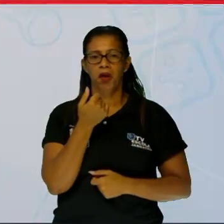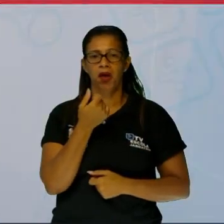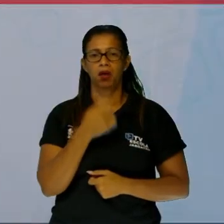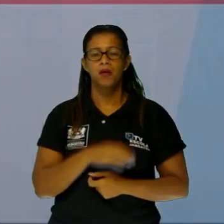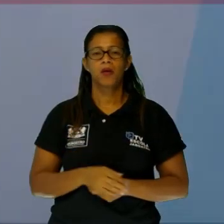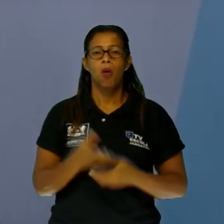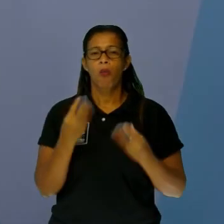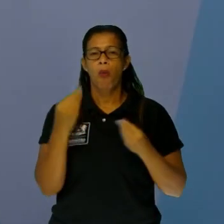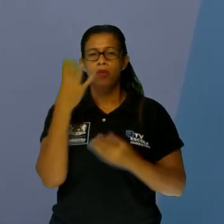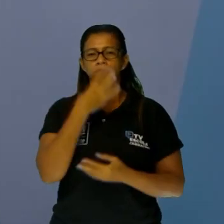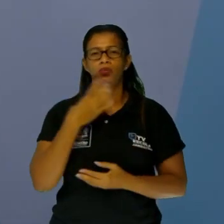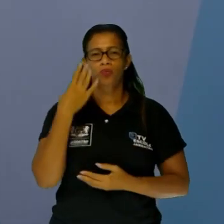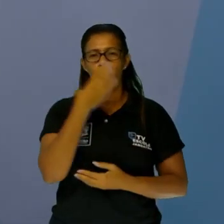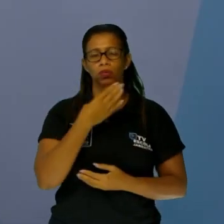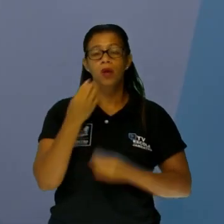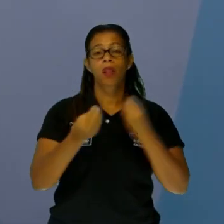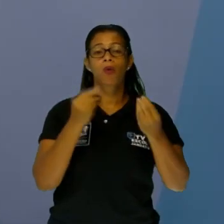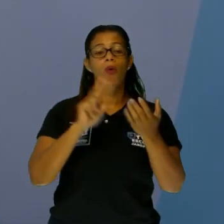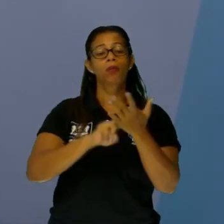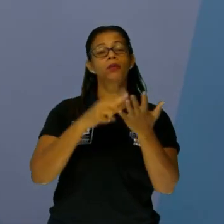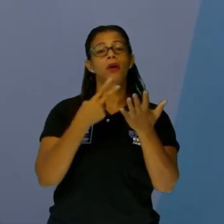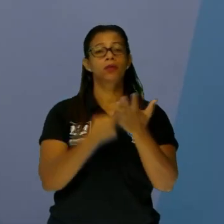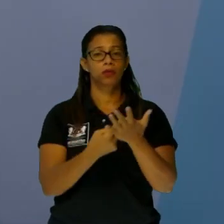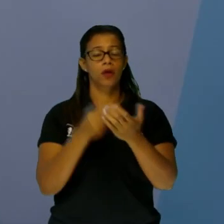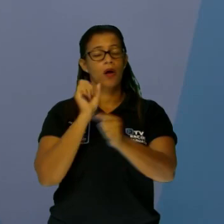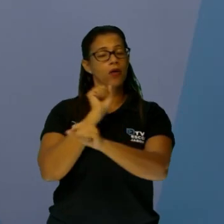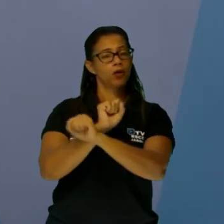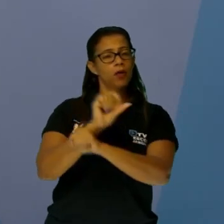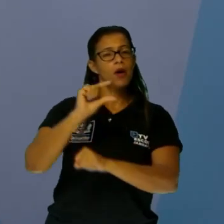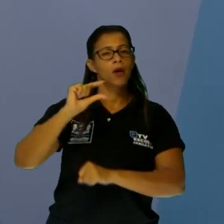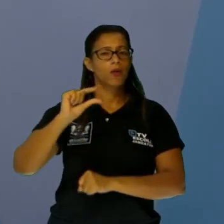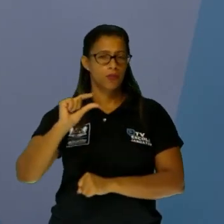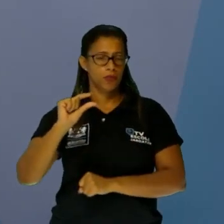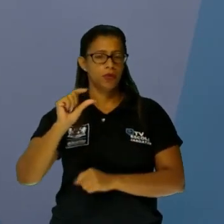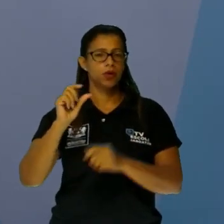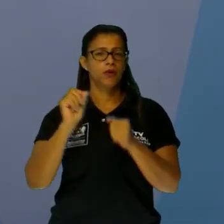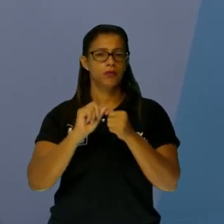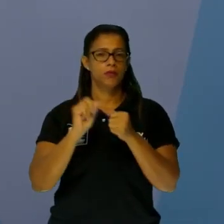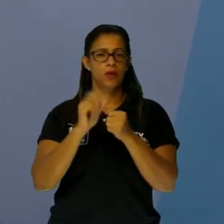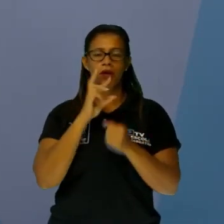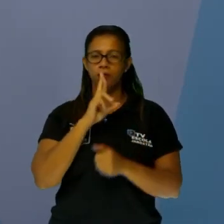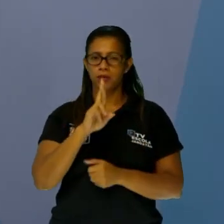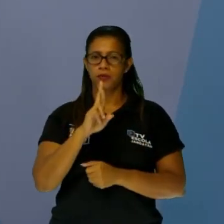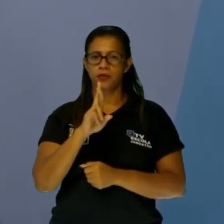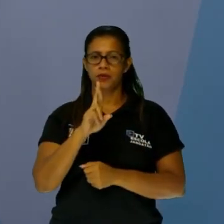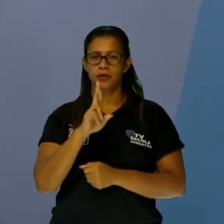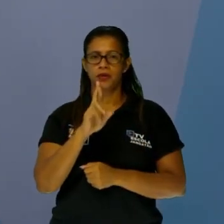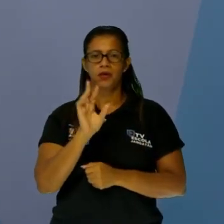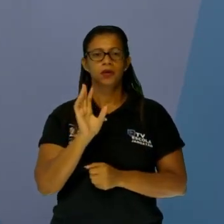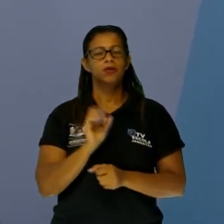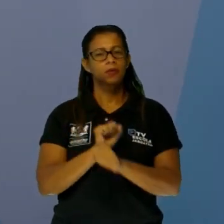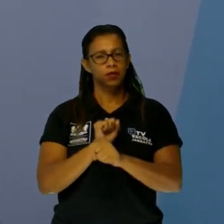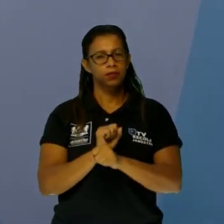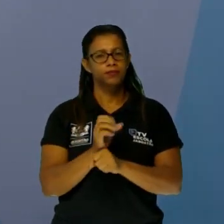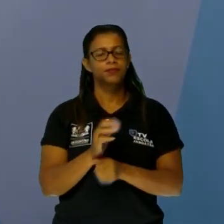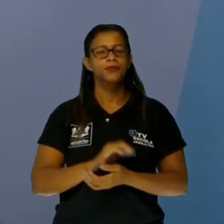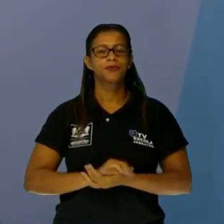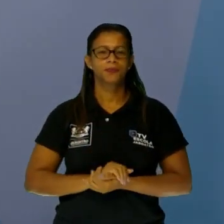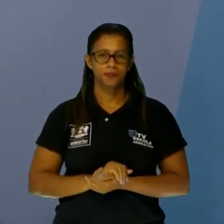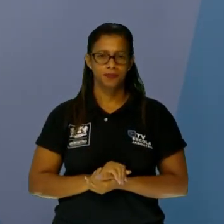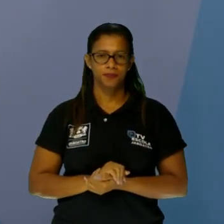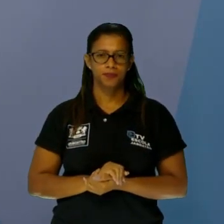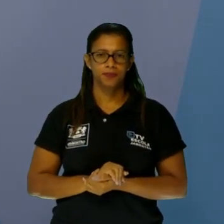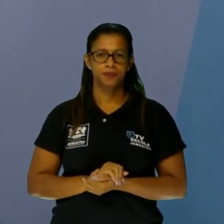pode traduzir essas sentenças? Então, pausa um pouco o vídeo e tenta fazê-las. Daqui a pouquinho a gente volta para conseguir resolvê-las.